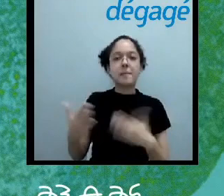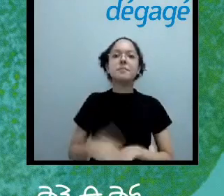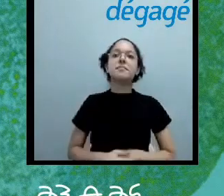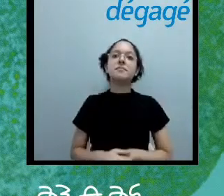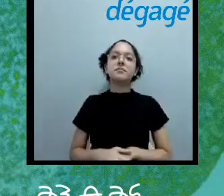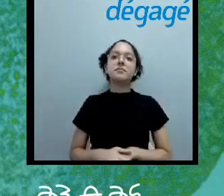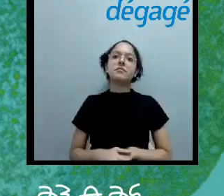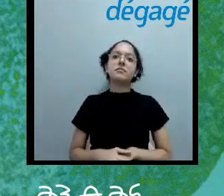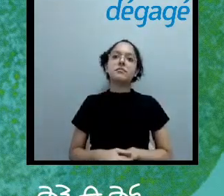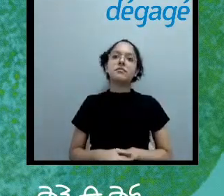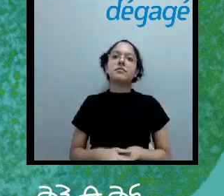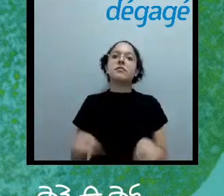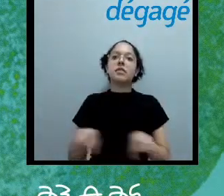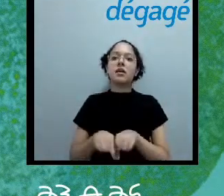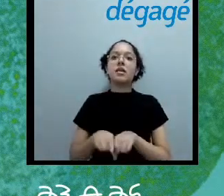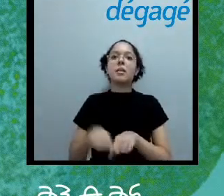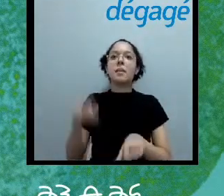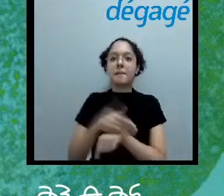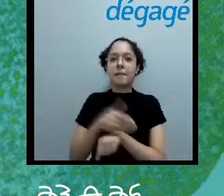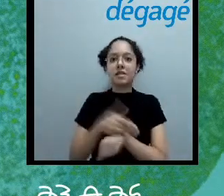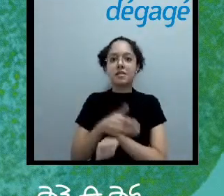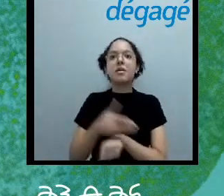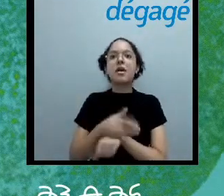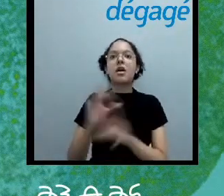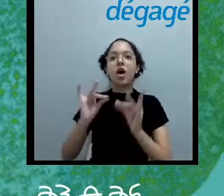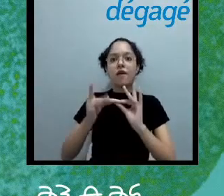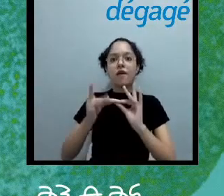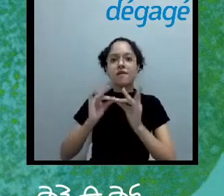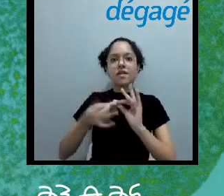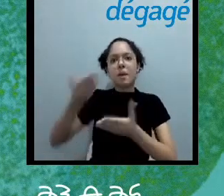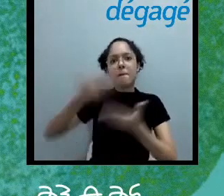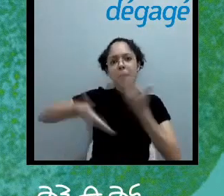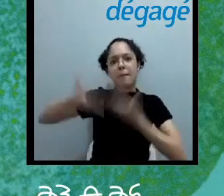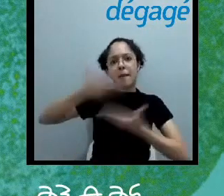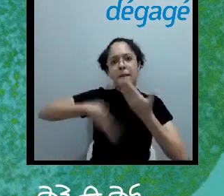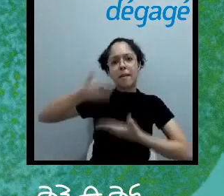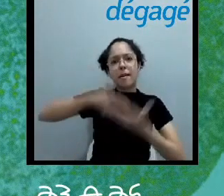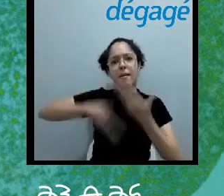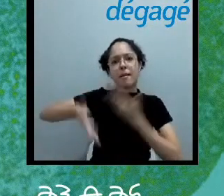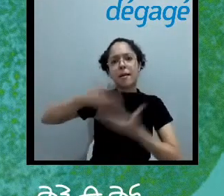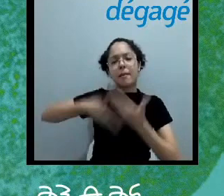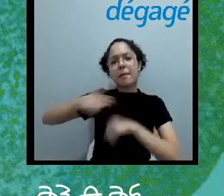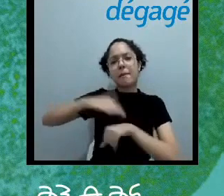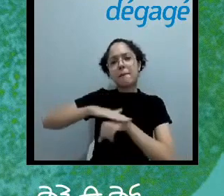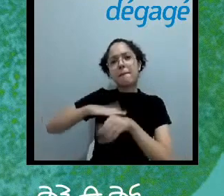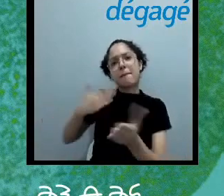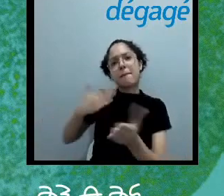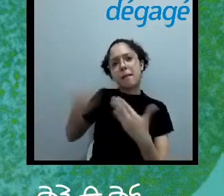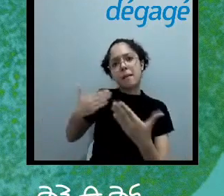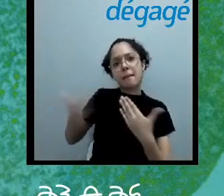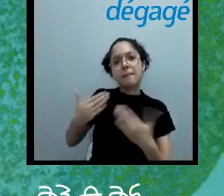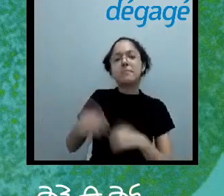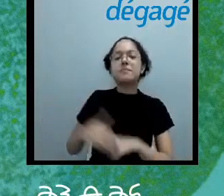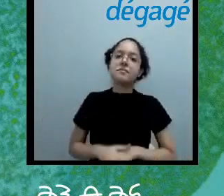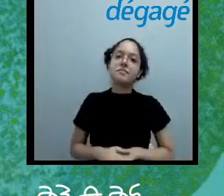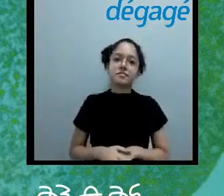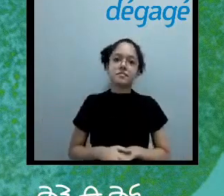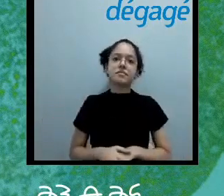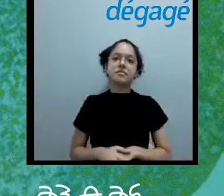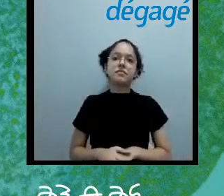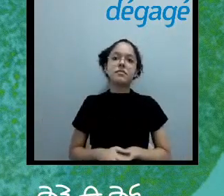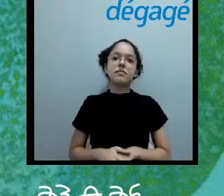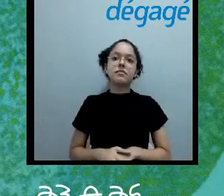os participantes da oficina, todo mundo junto, misturado naquela sala Nelly Lacorte, uma sala bem grande lá na Unirio. E